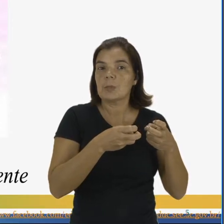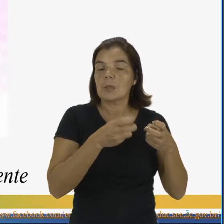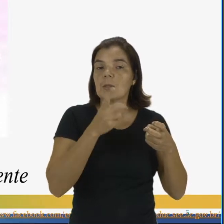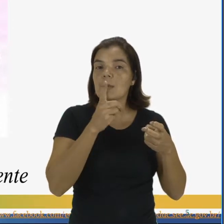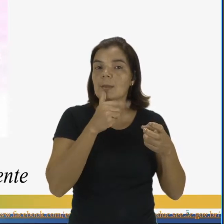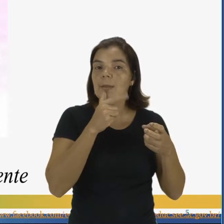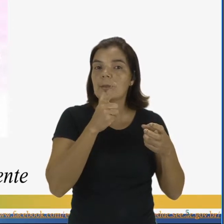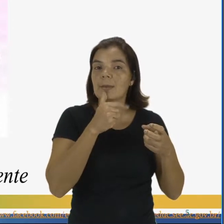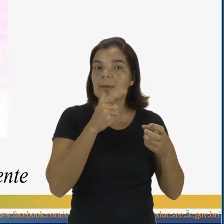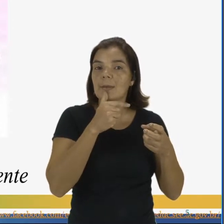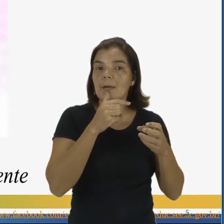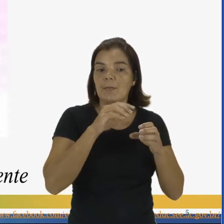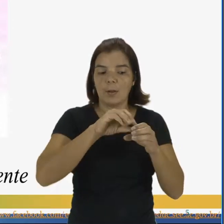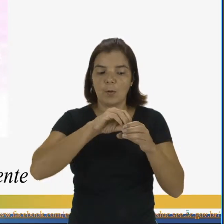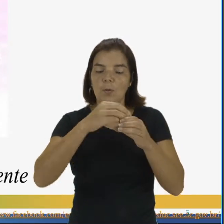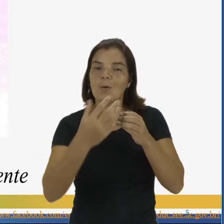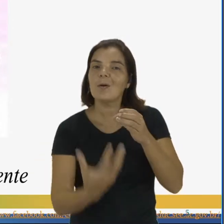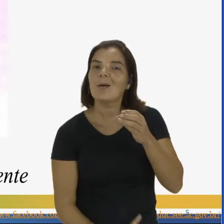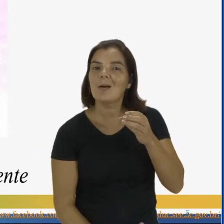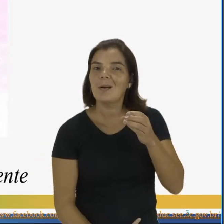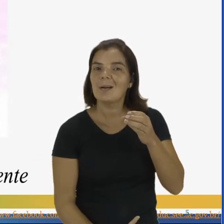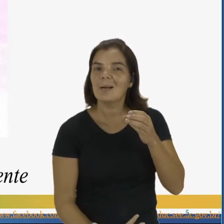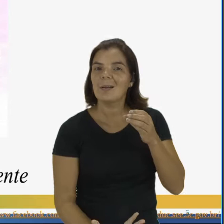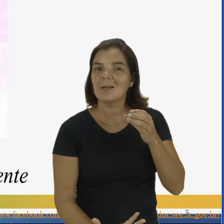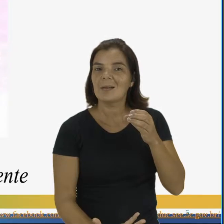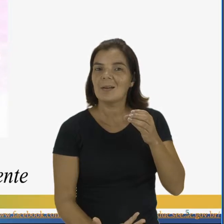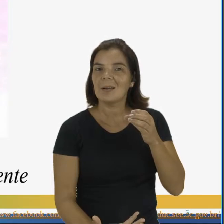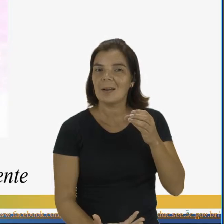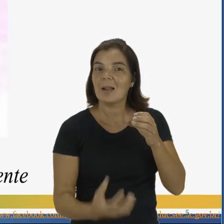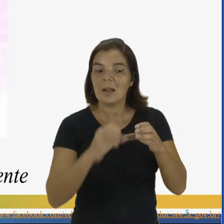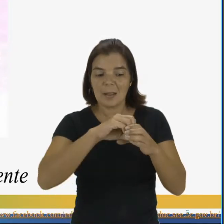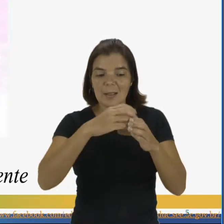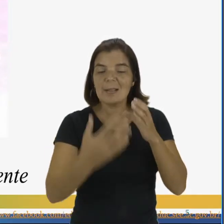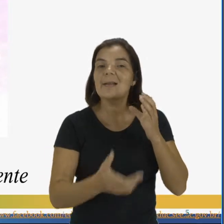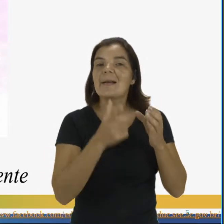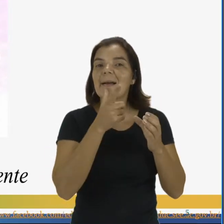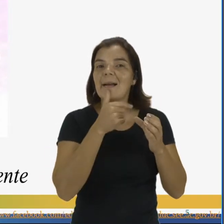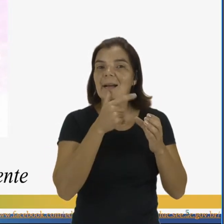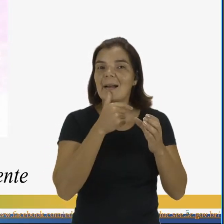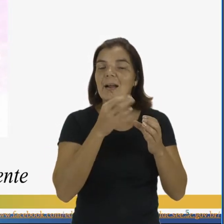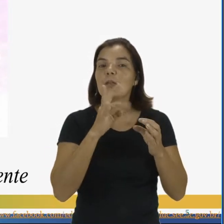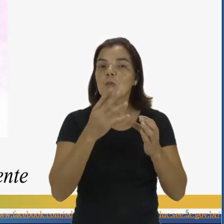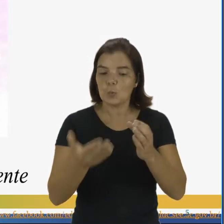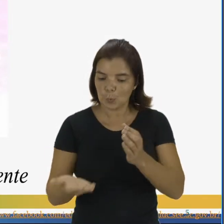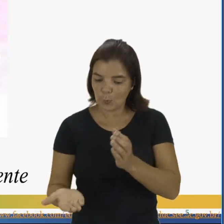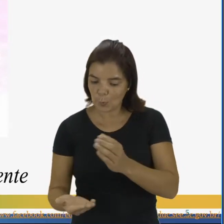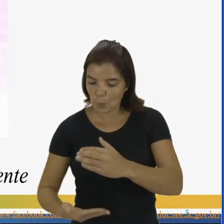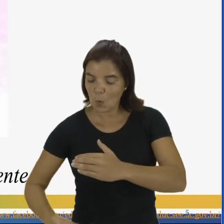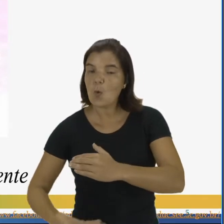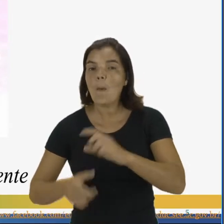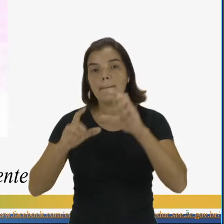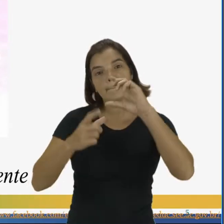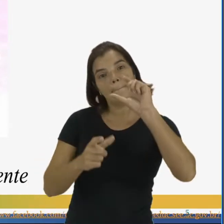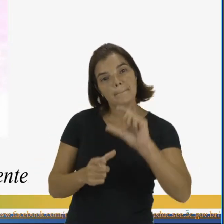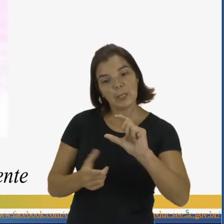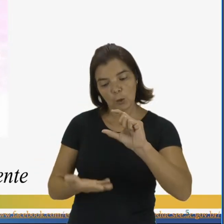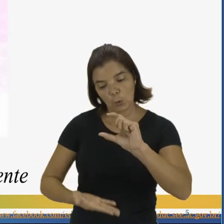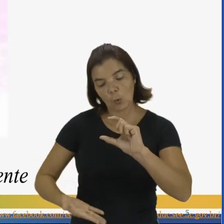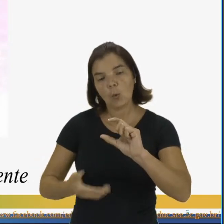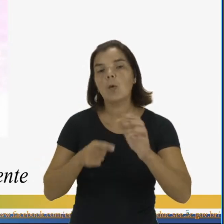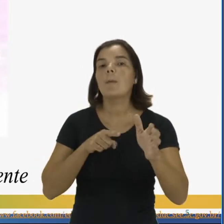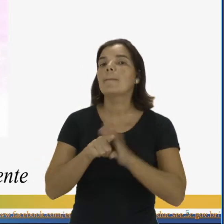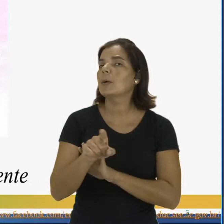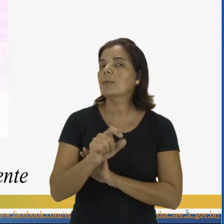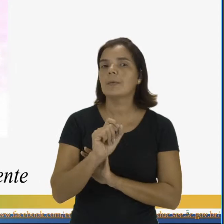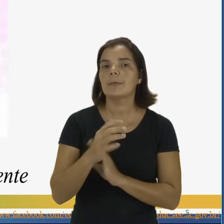esse líquido ele vai derramar. E aí vamos supor que esse líquido derramado foi todo coletado nesse recipiente menor. A pergunta